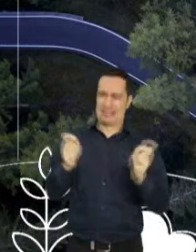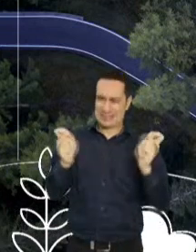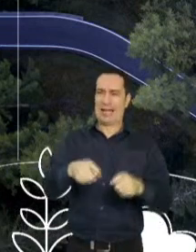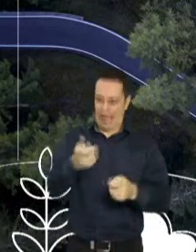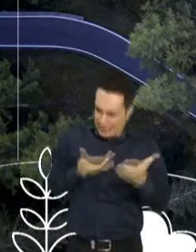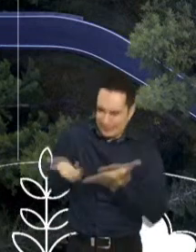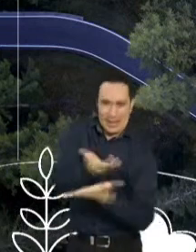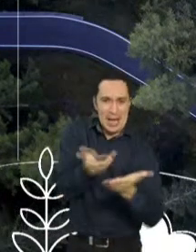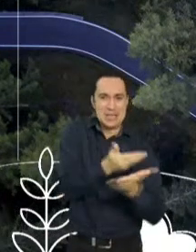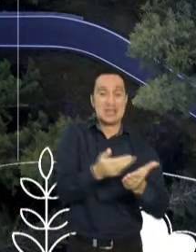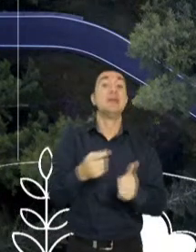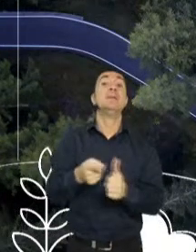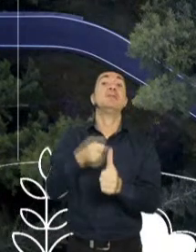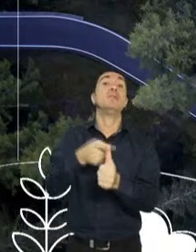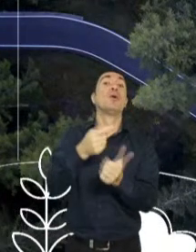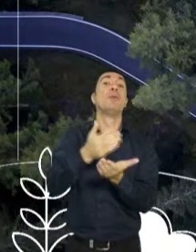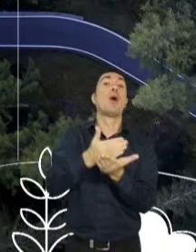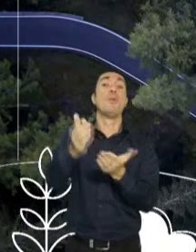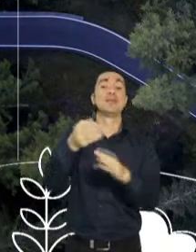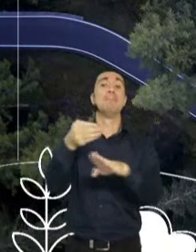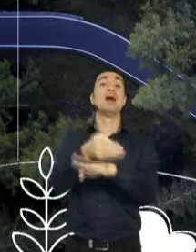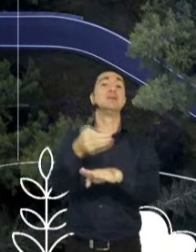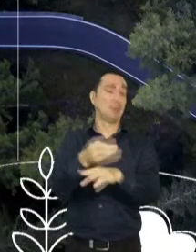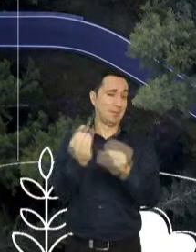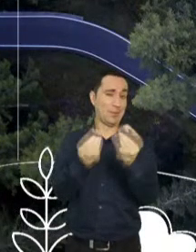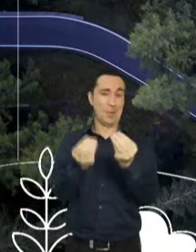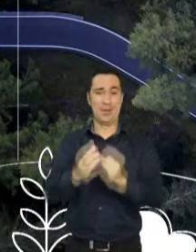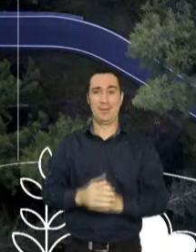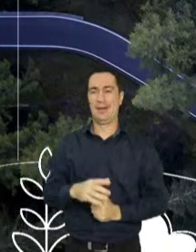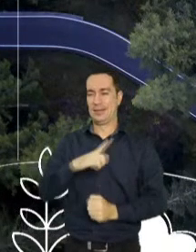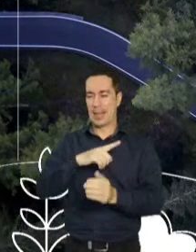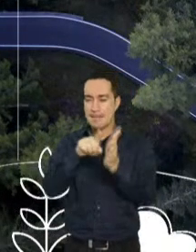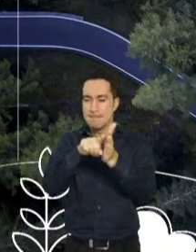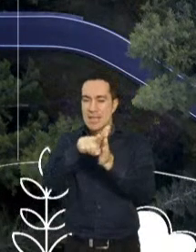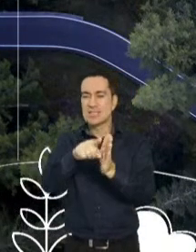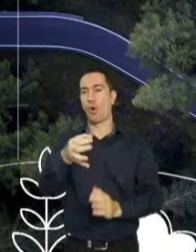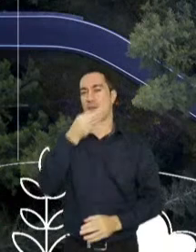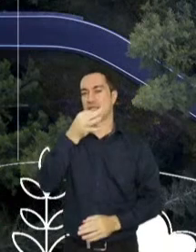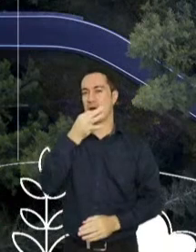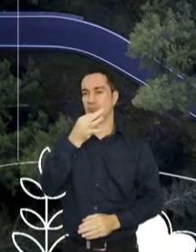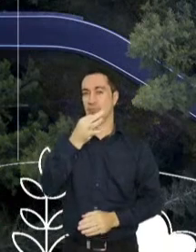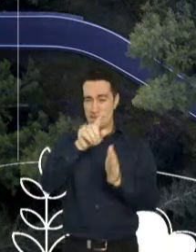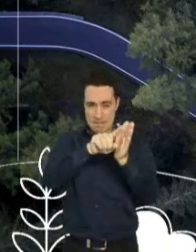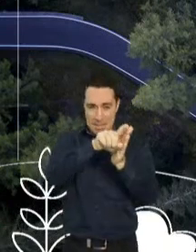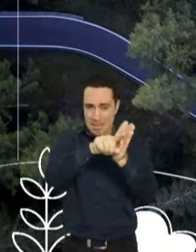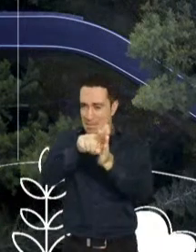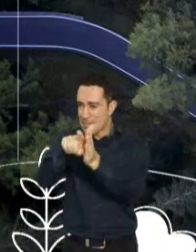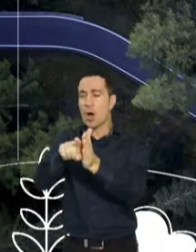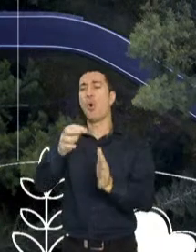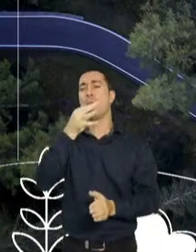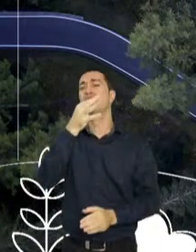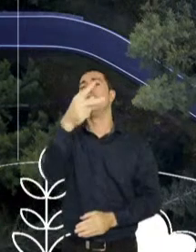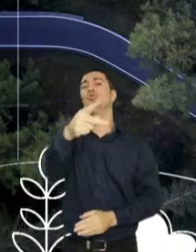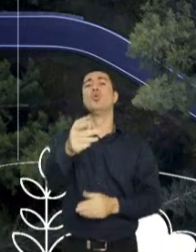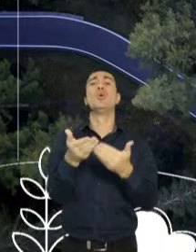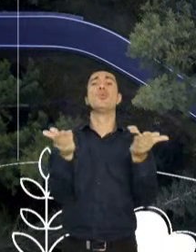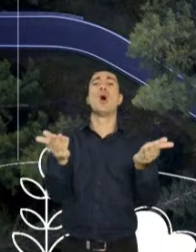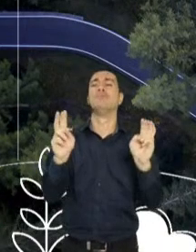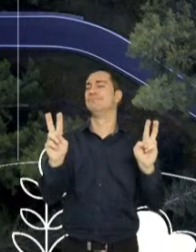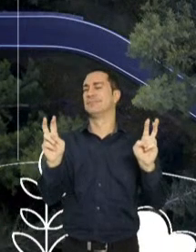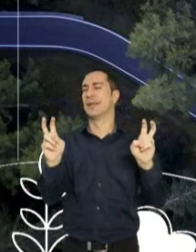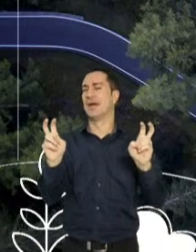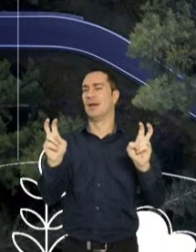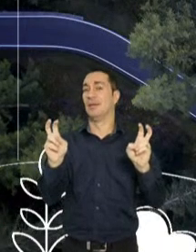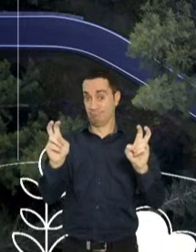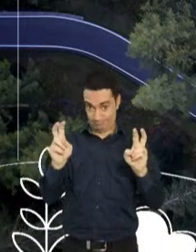dessa conversa. E para fazer você participar, a gente traz uma pesquisa, uma enquete. Porque a gente quer saber a sua opinião.